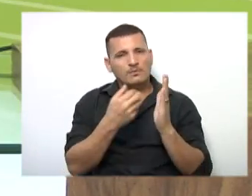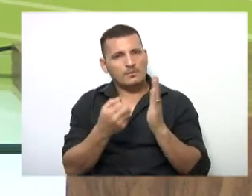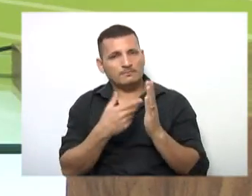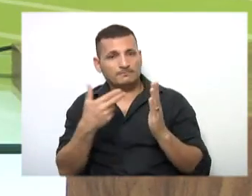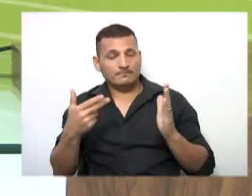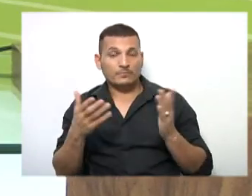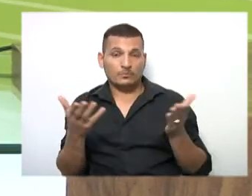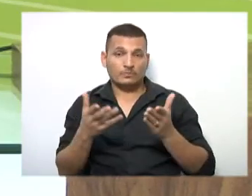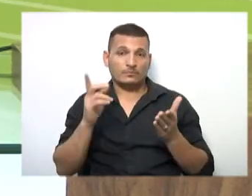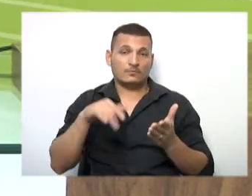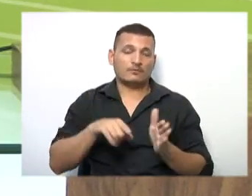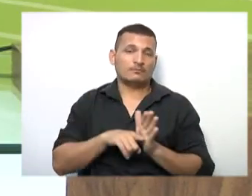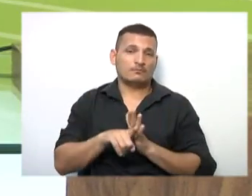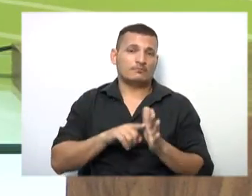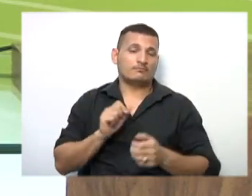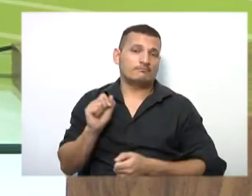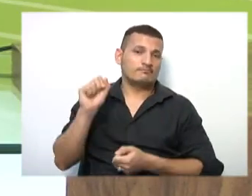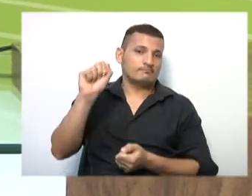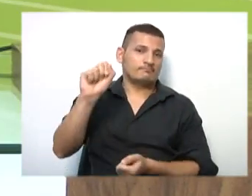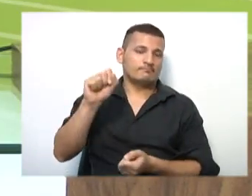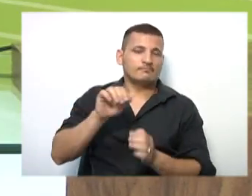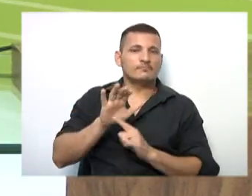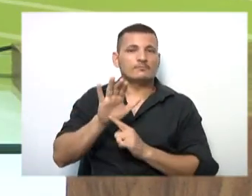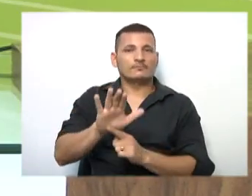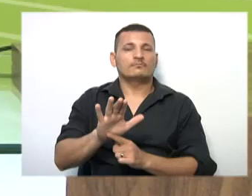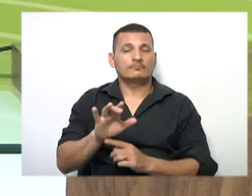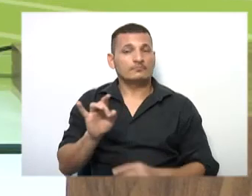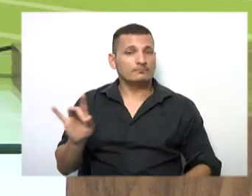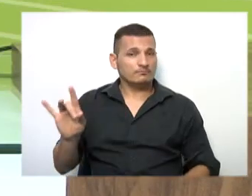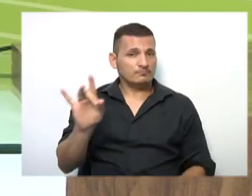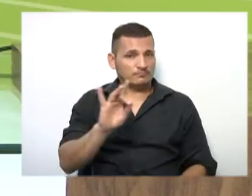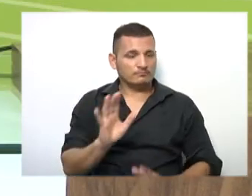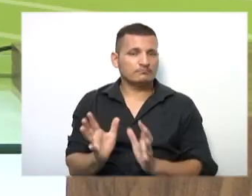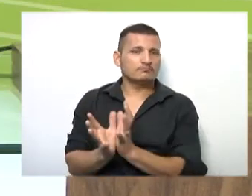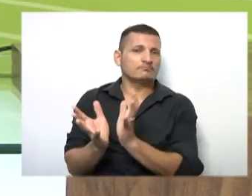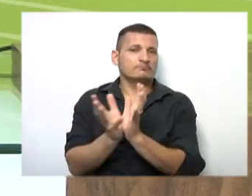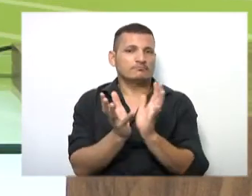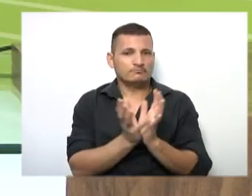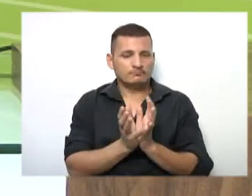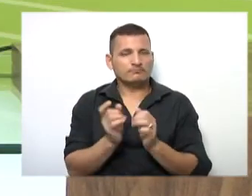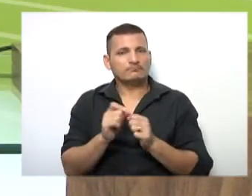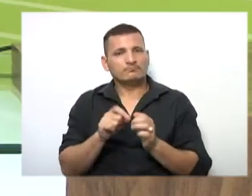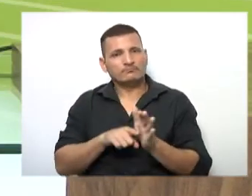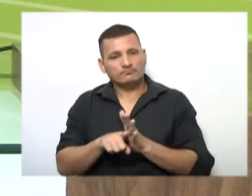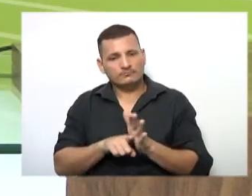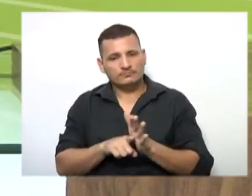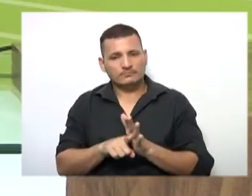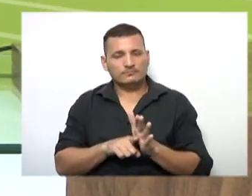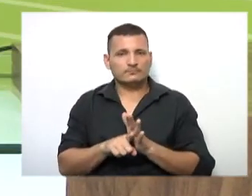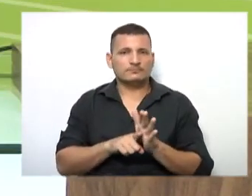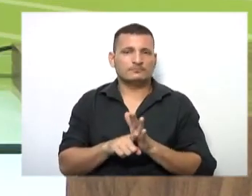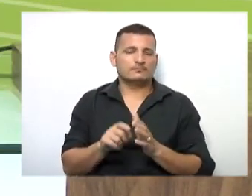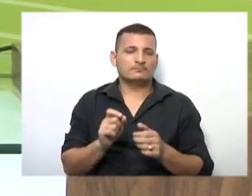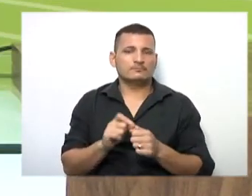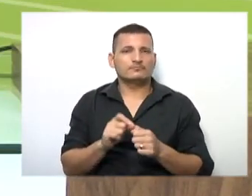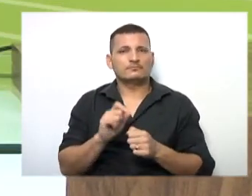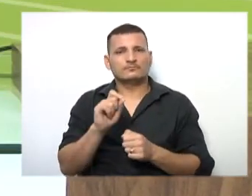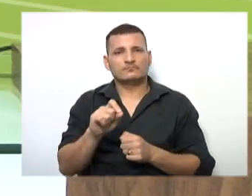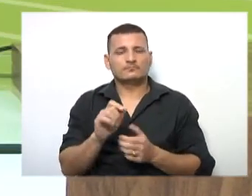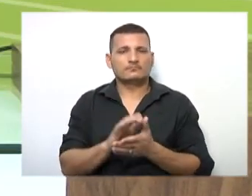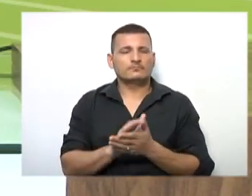expostas pesquisas realizadas pelos alunos. Cada turma realizou uma pesquisa para fazer a simulação da criação de